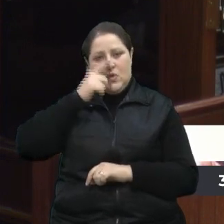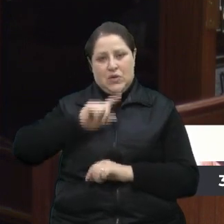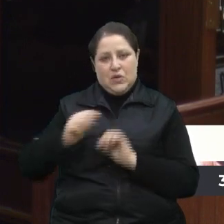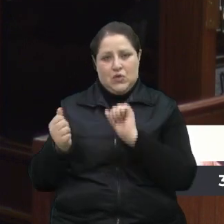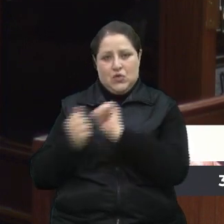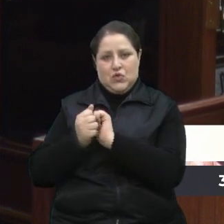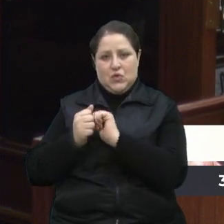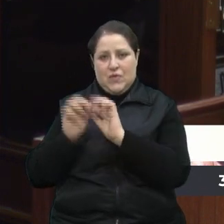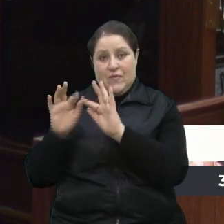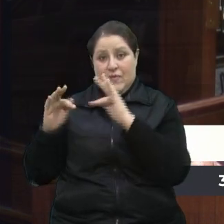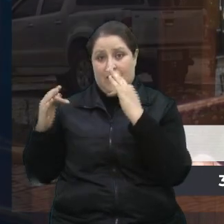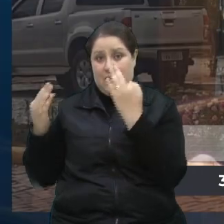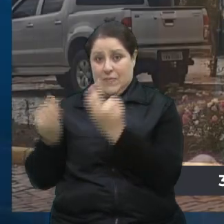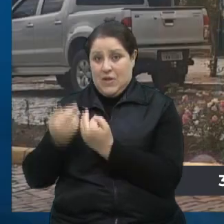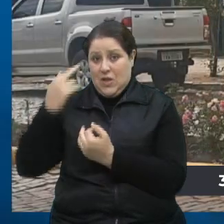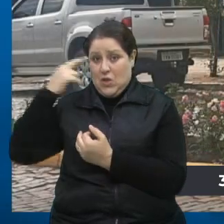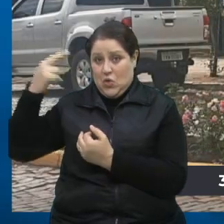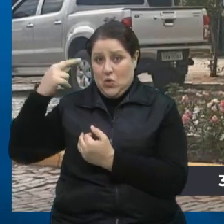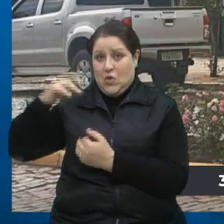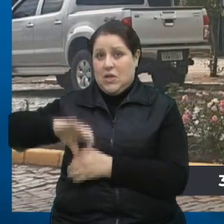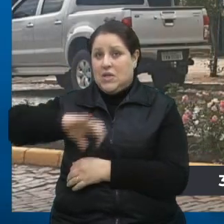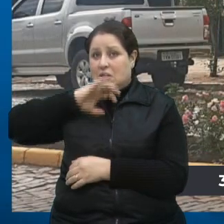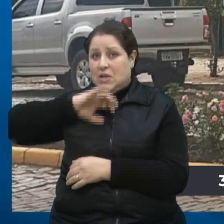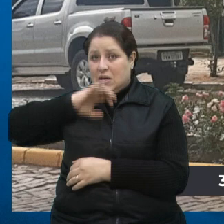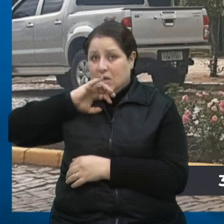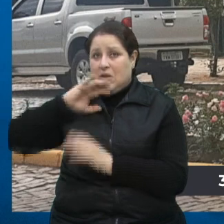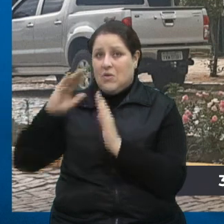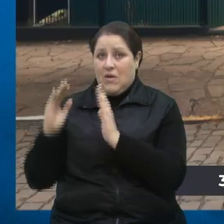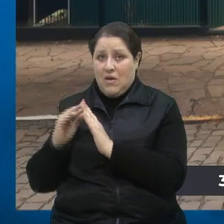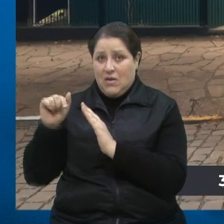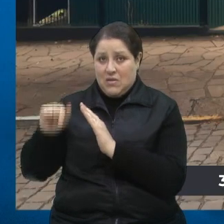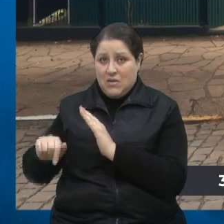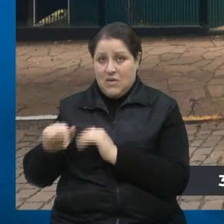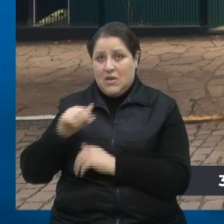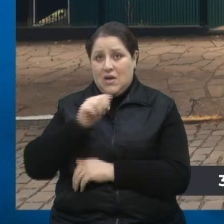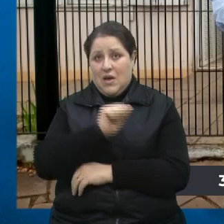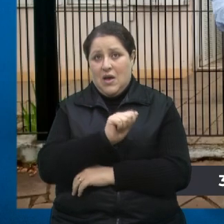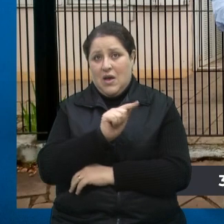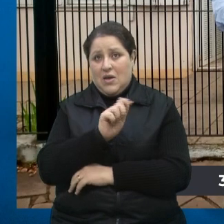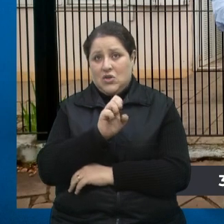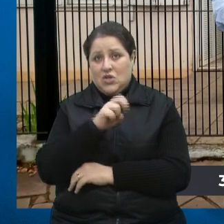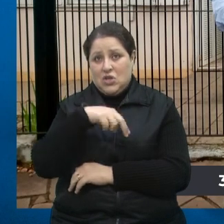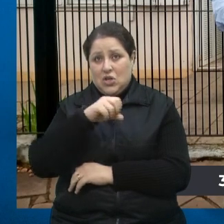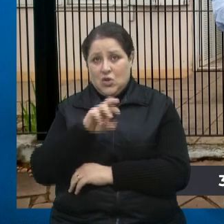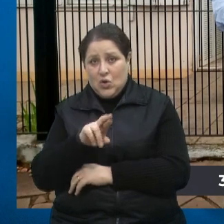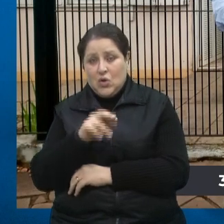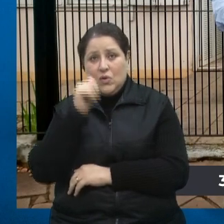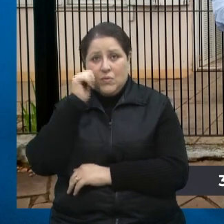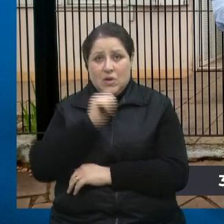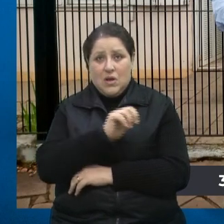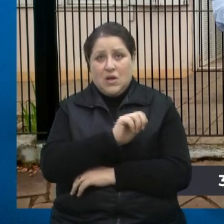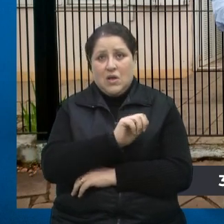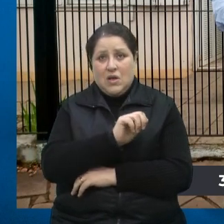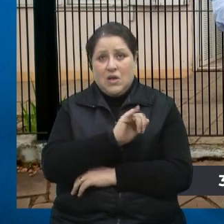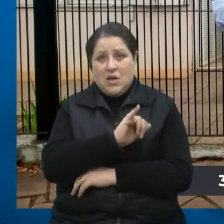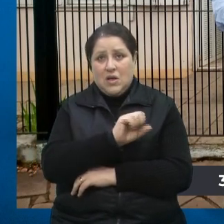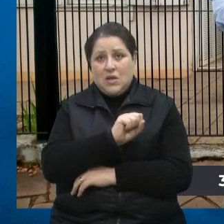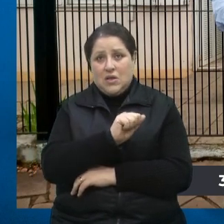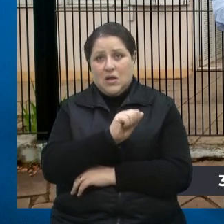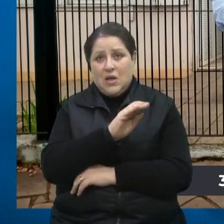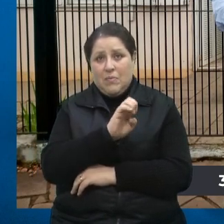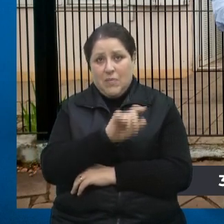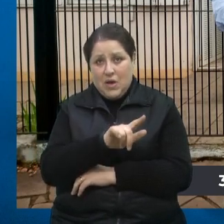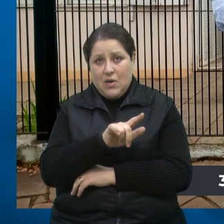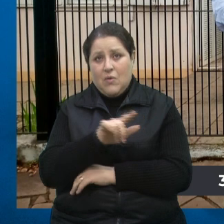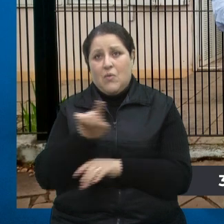proprietária do imóvel o senhor Agenor Luís bofe a senhora Isabel Cristina Suzy bofe e a senhora